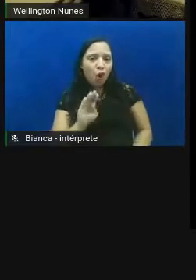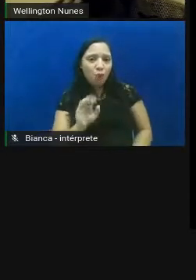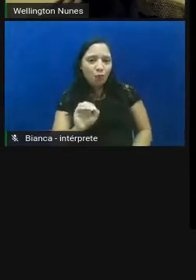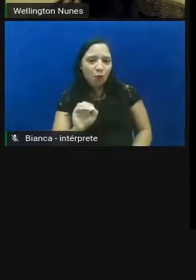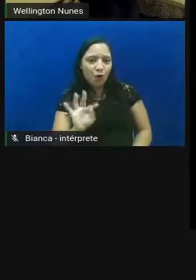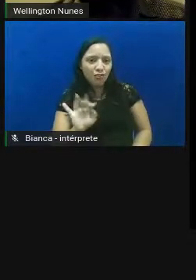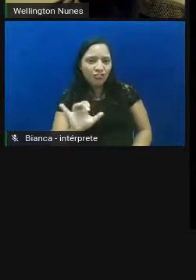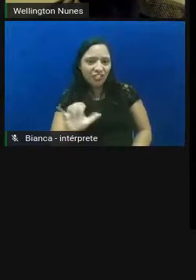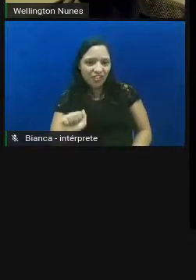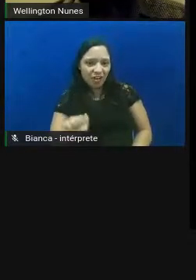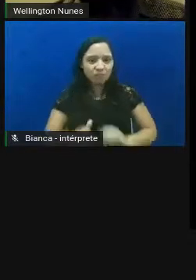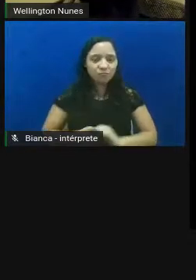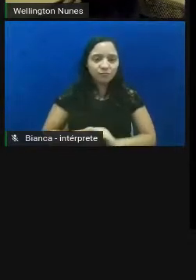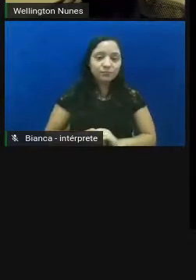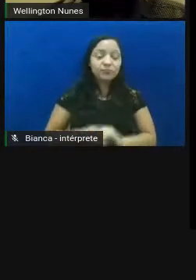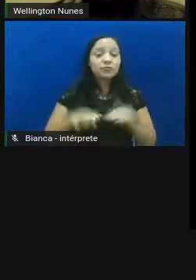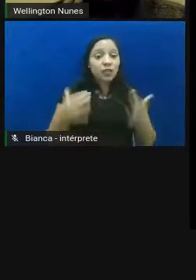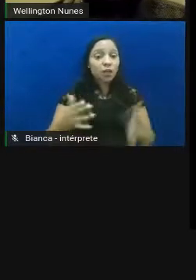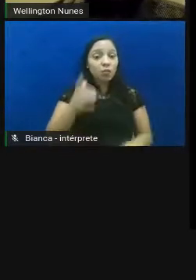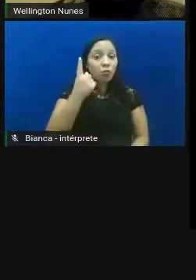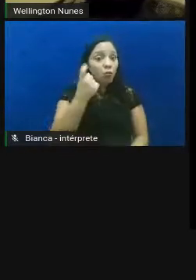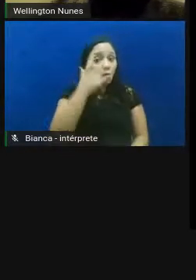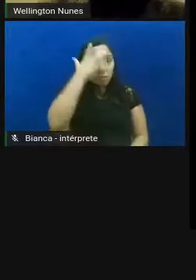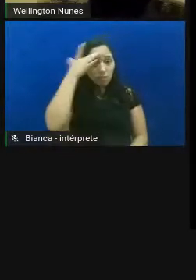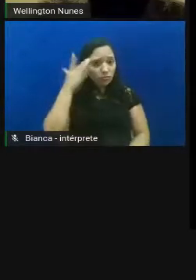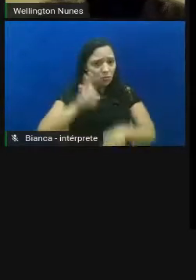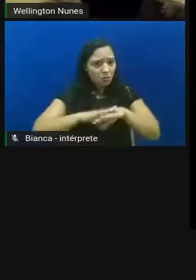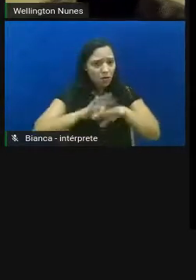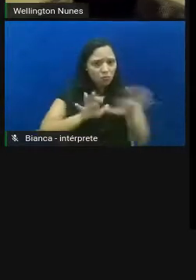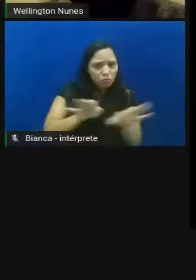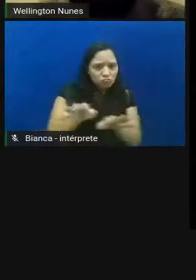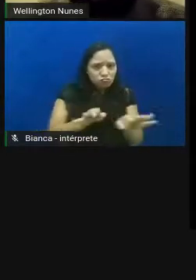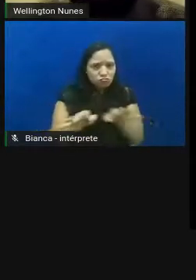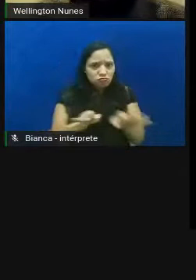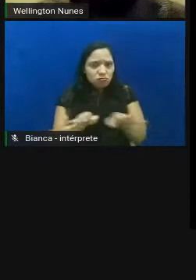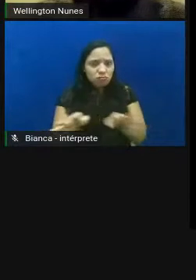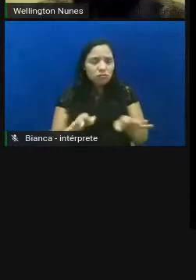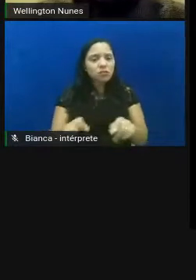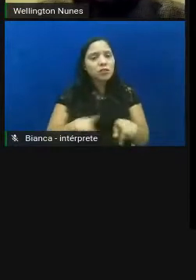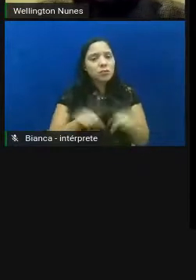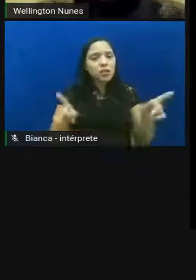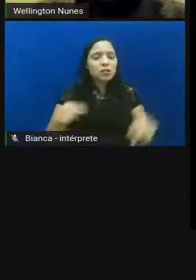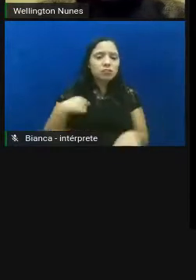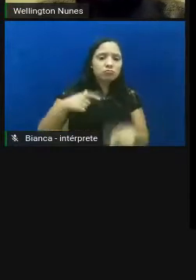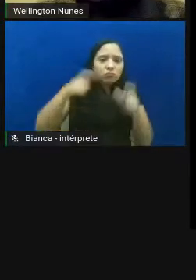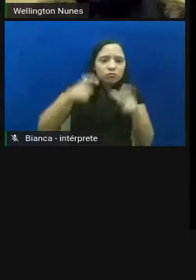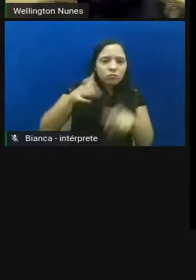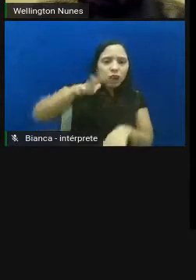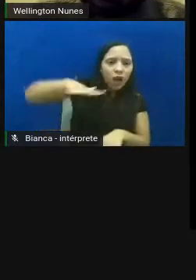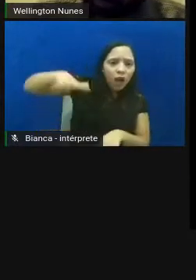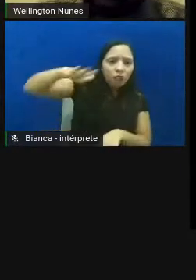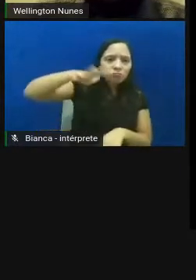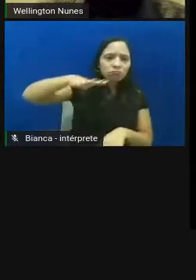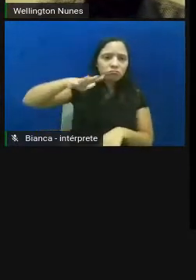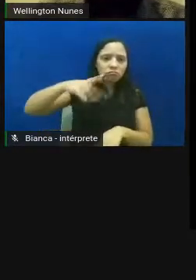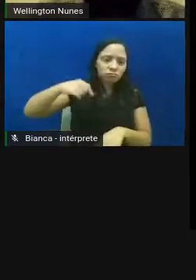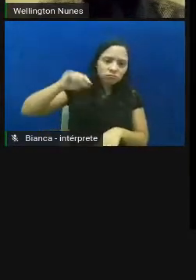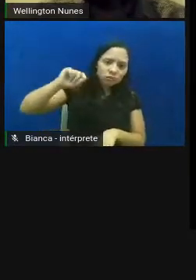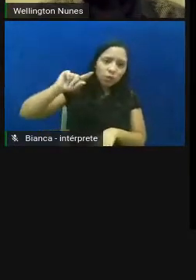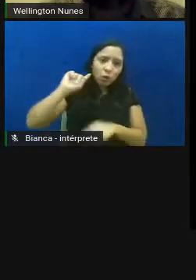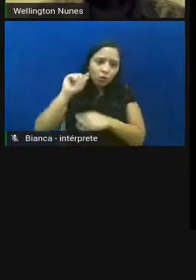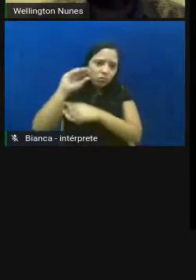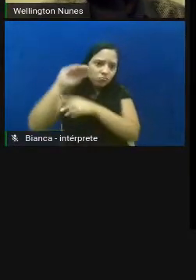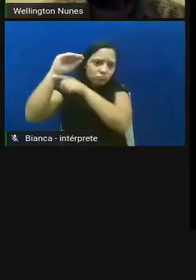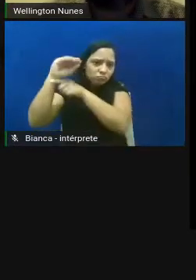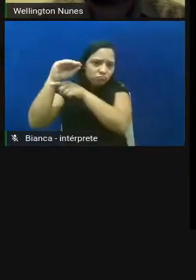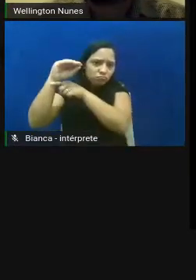segue o operador. Não que o tripé vai sair andando, né? Mas no ângulo que você tiver, ela fica fixa,